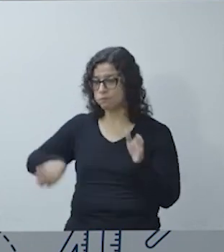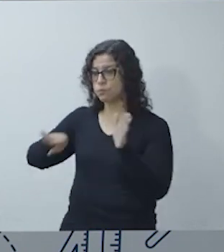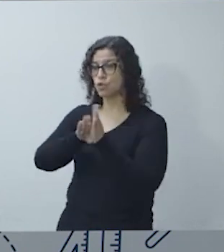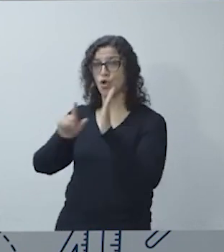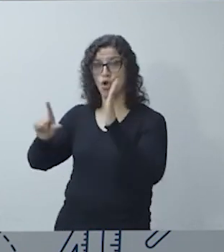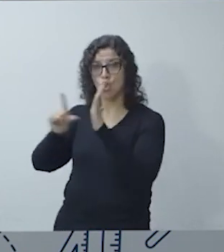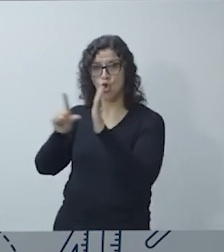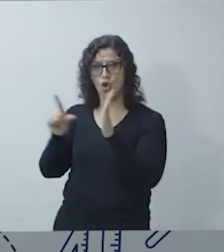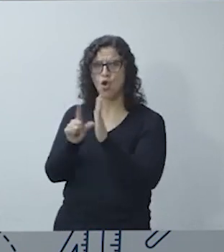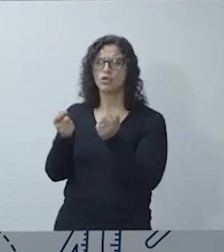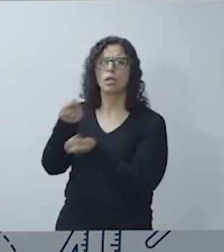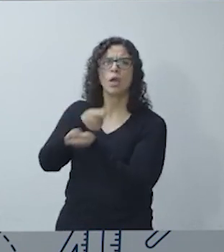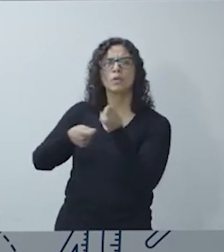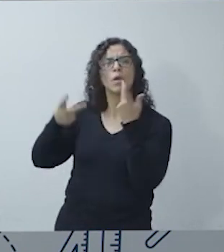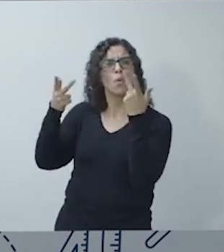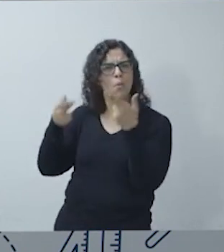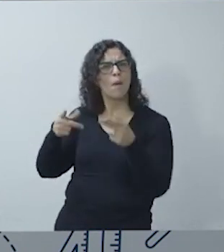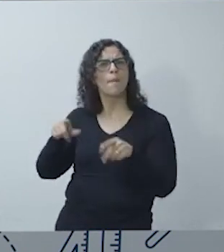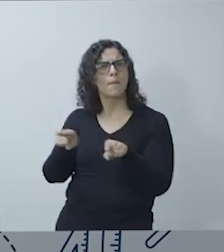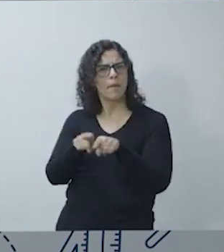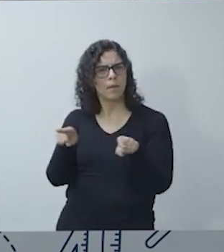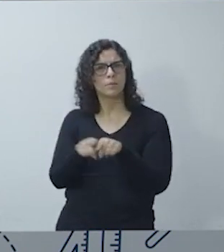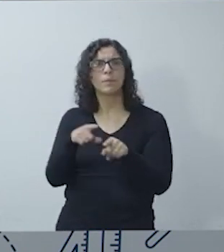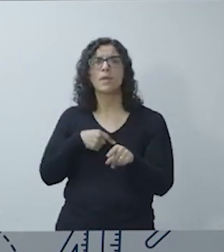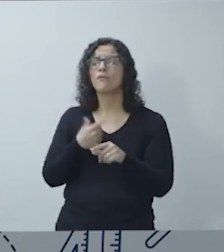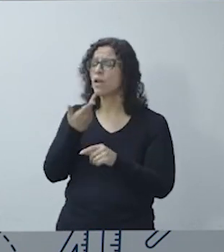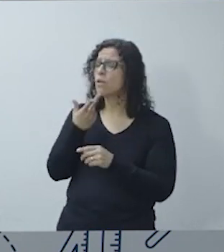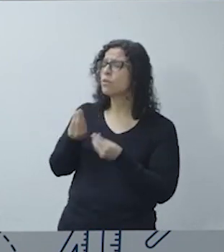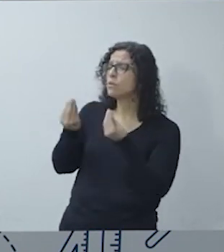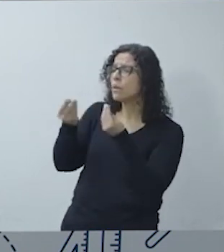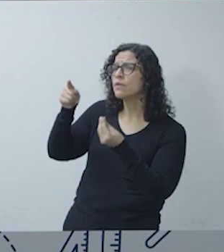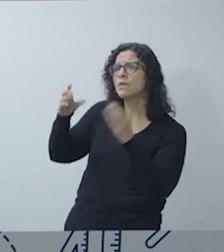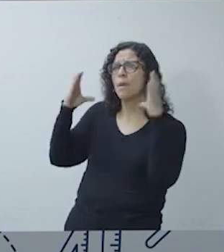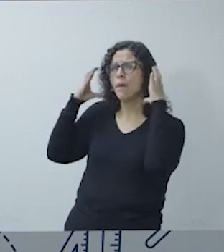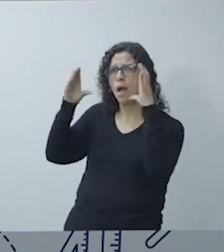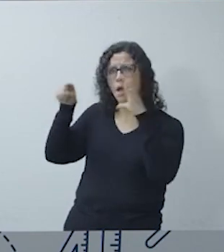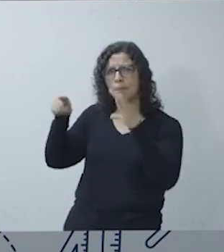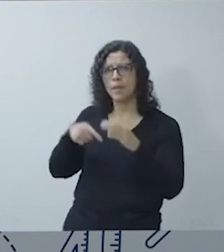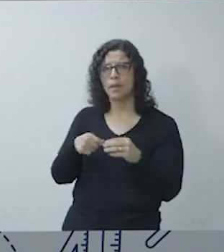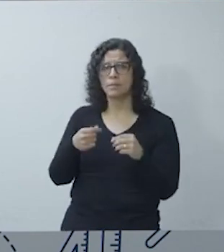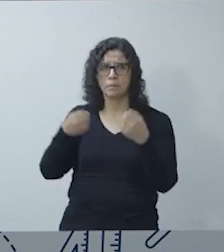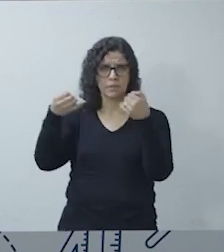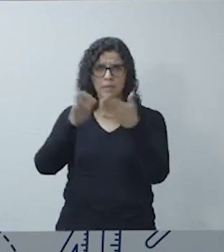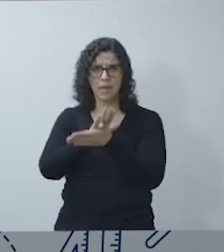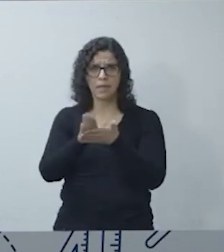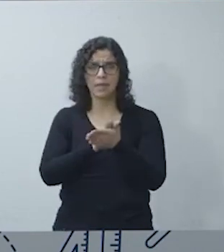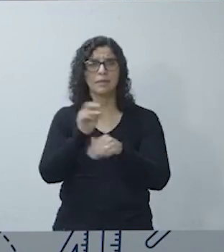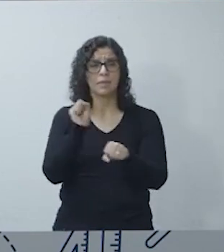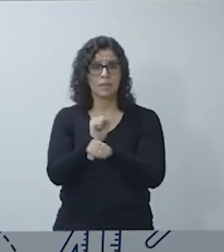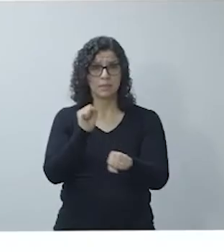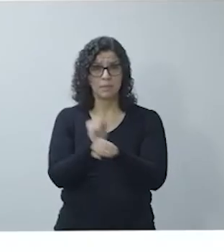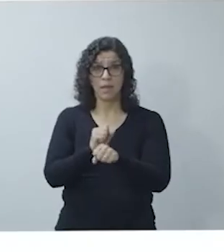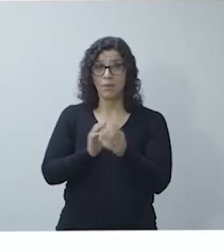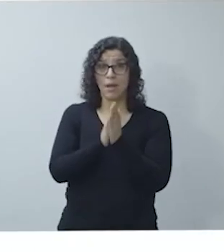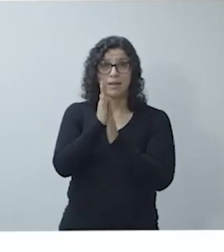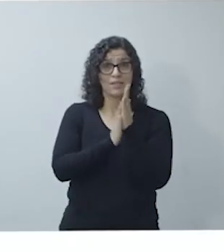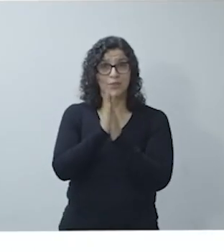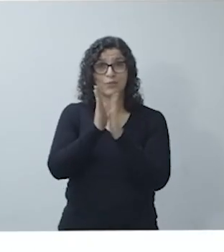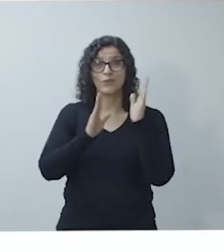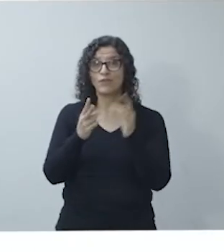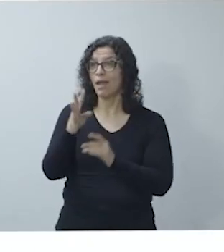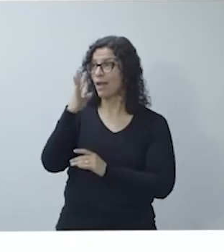negociante. Era o mesmo que o servira. Há tempos deixei aqui uma cabeça. Não precisa dizer mais. Espera, o ansioso